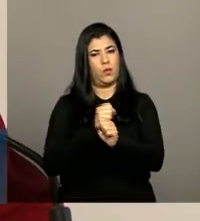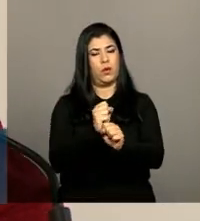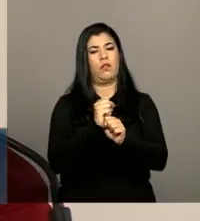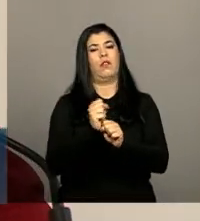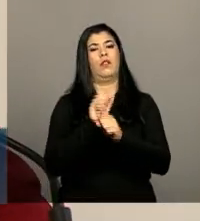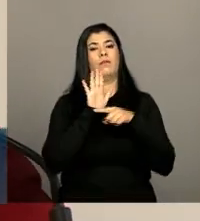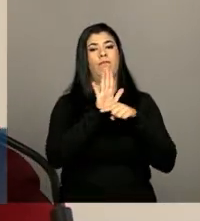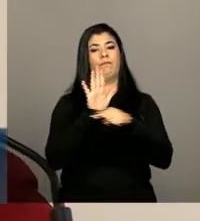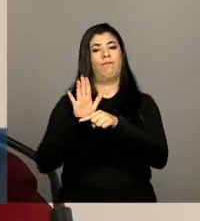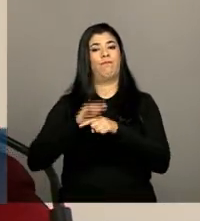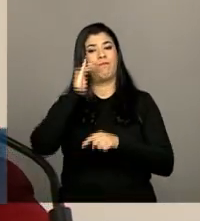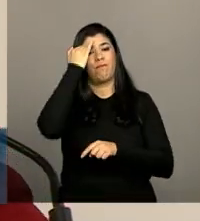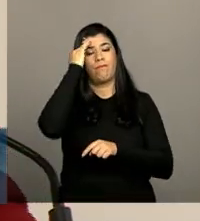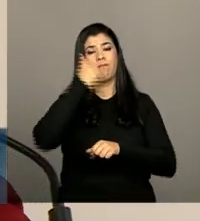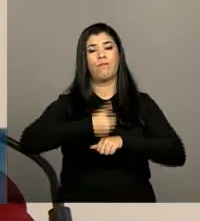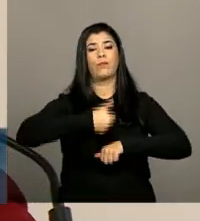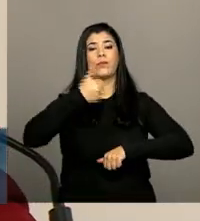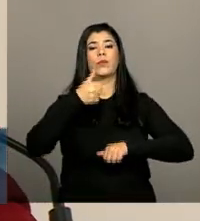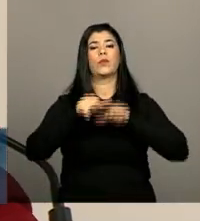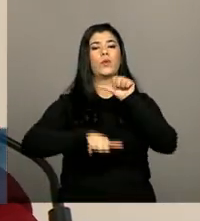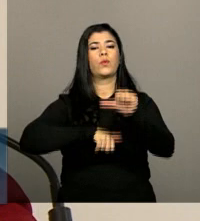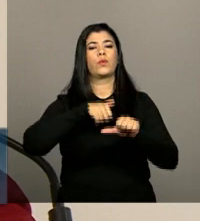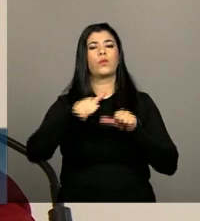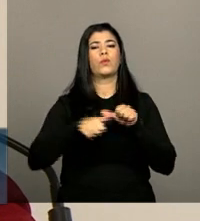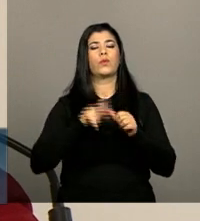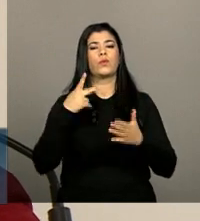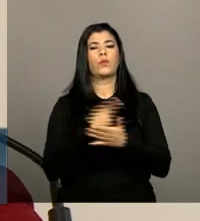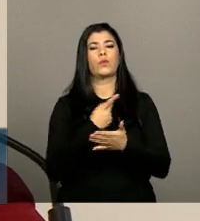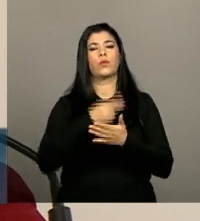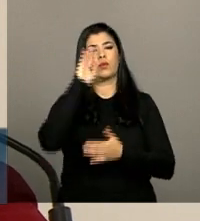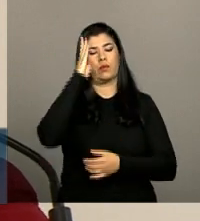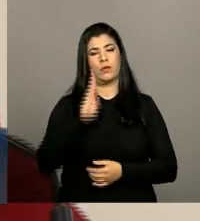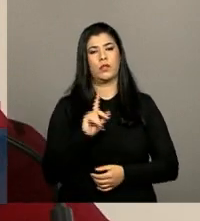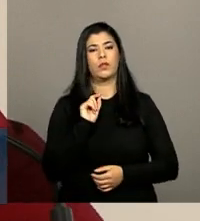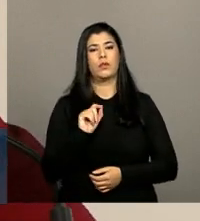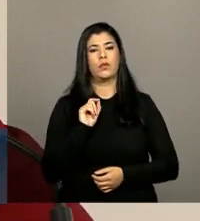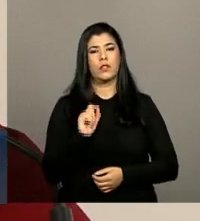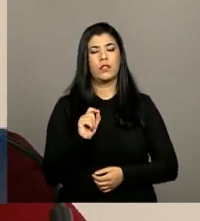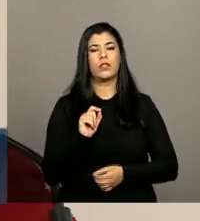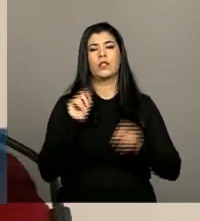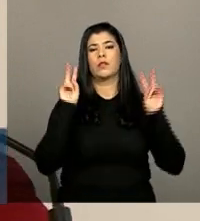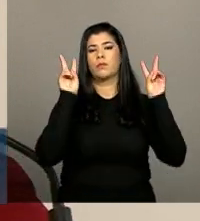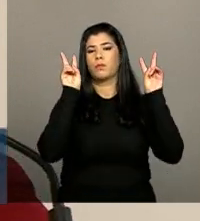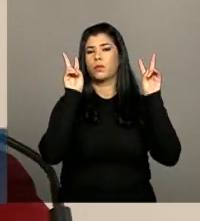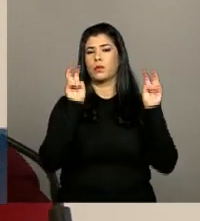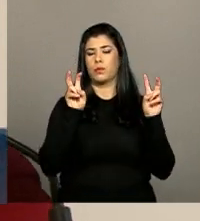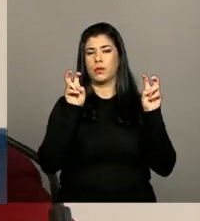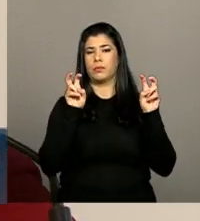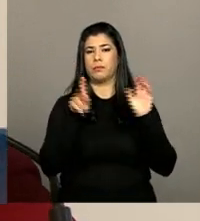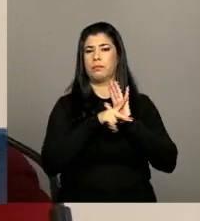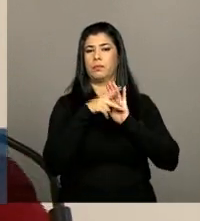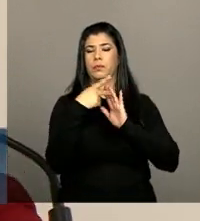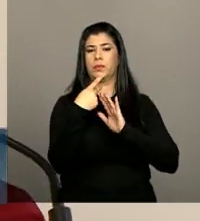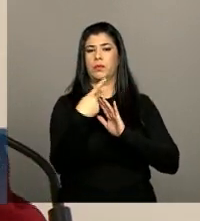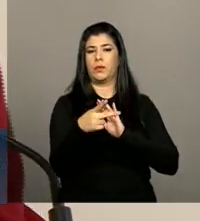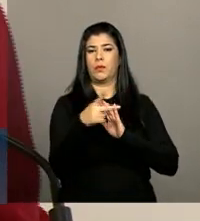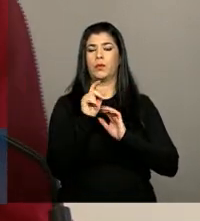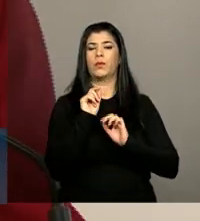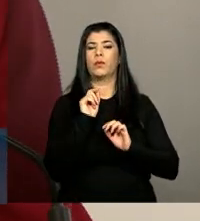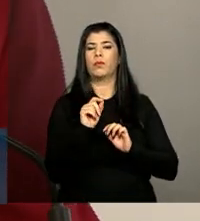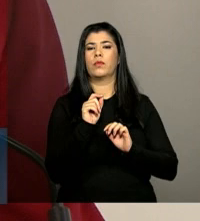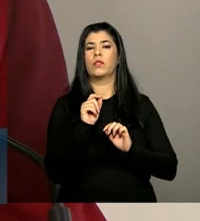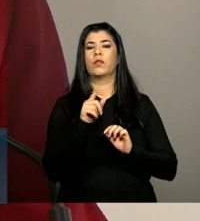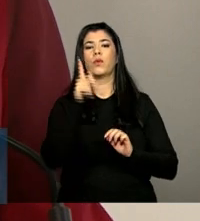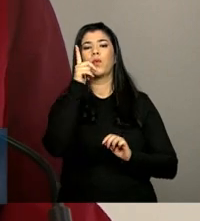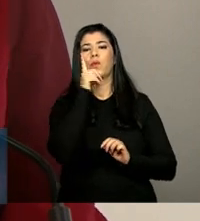todas as transformações em curso no Brasil tanto no que diz respeito a aos